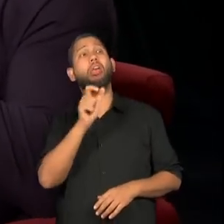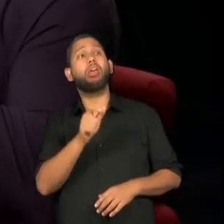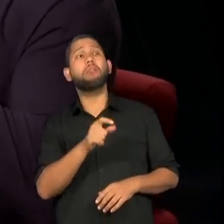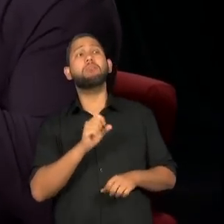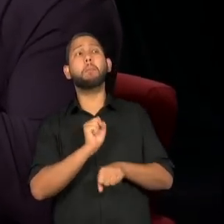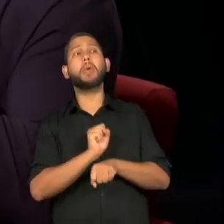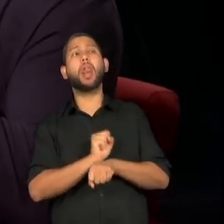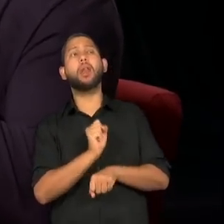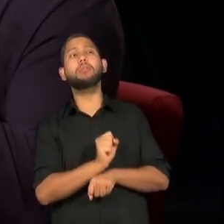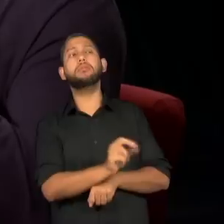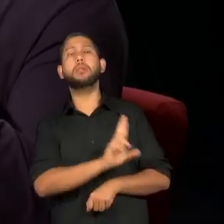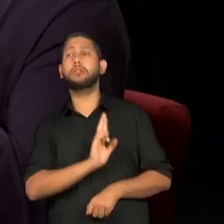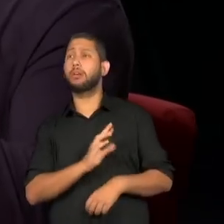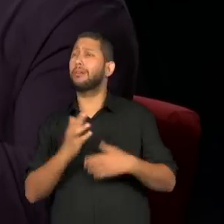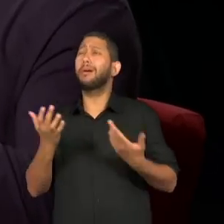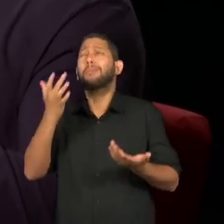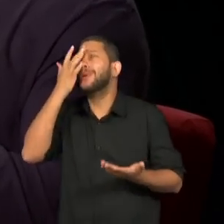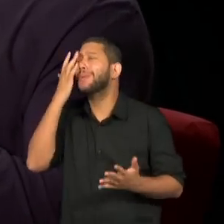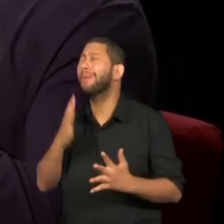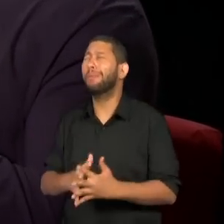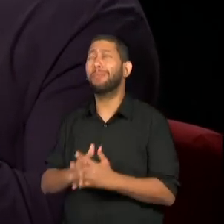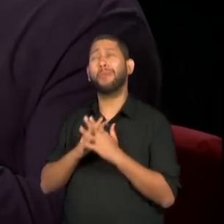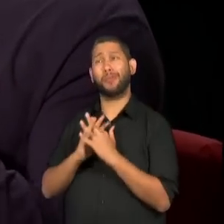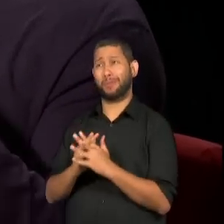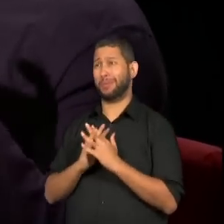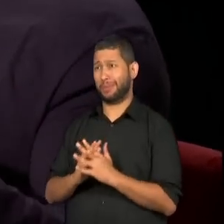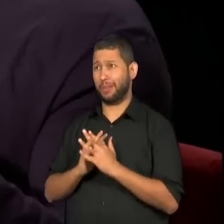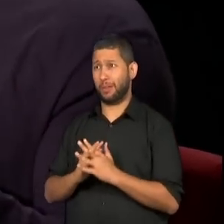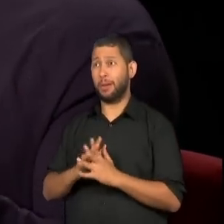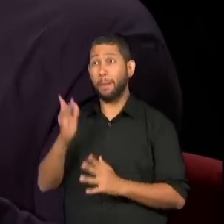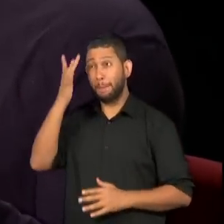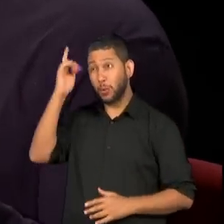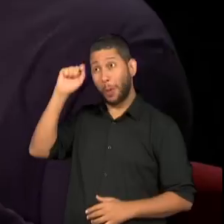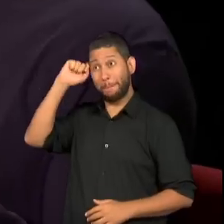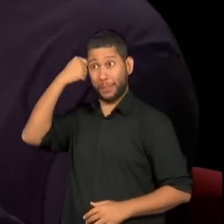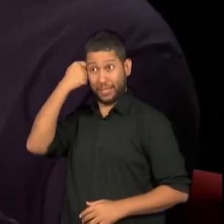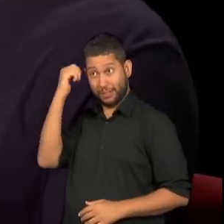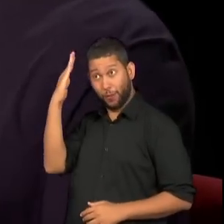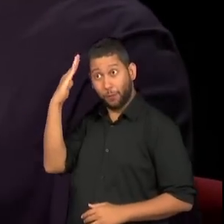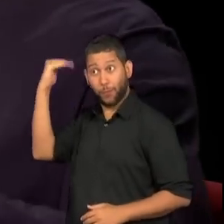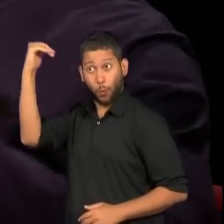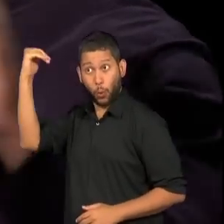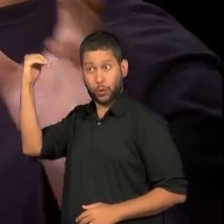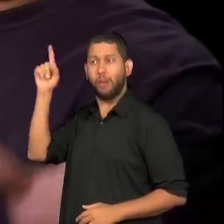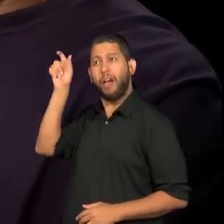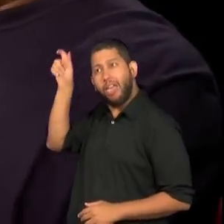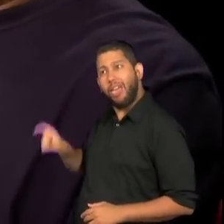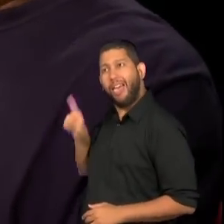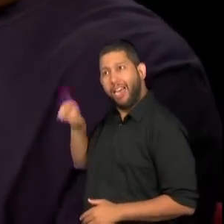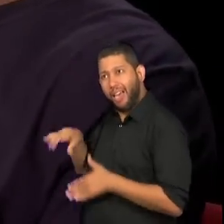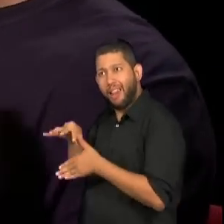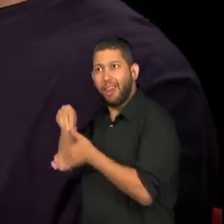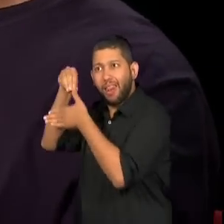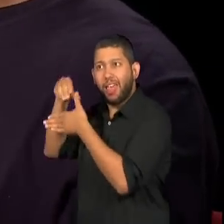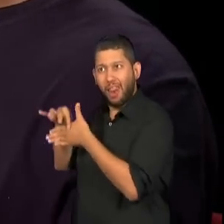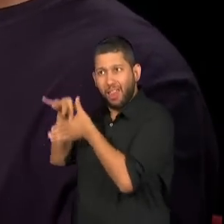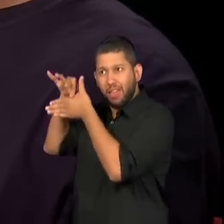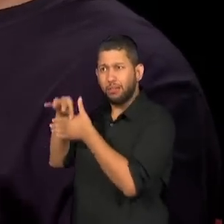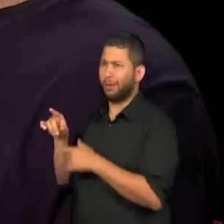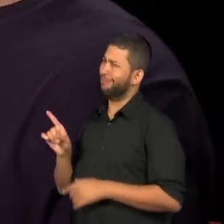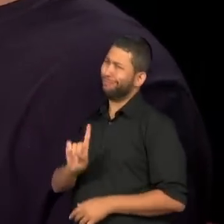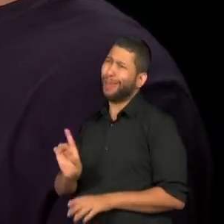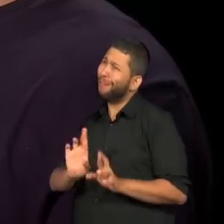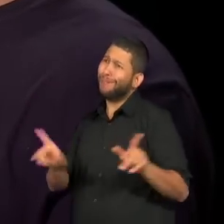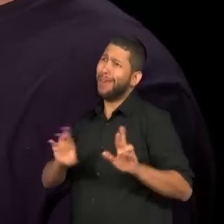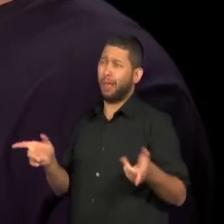Muitas vezes as pessoas confundem pessoas pretas famosas com lideranças pretas. São coisas completamente diferentes.